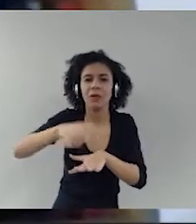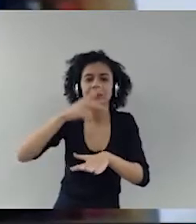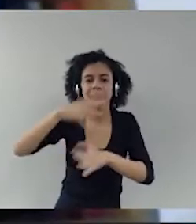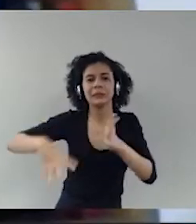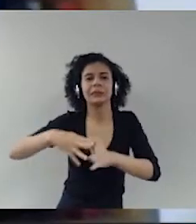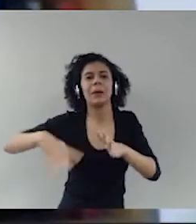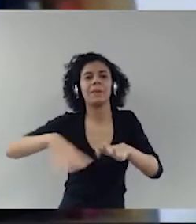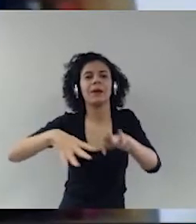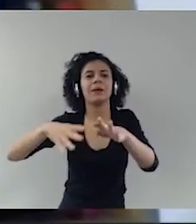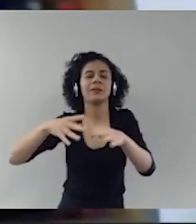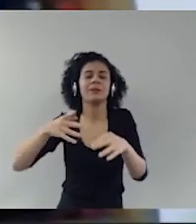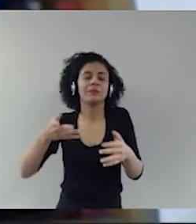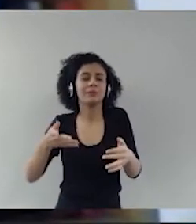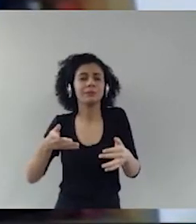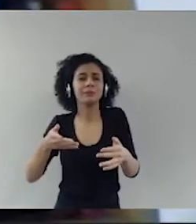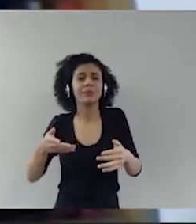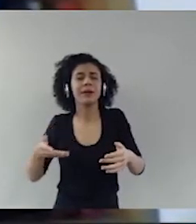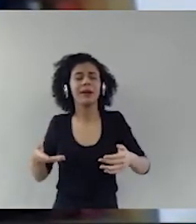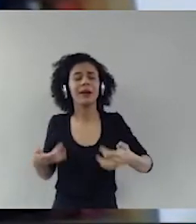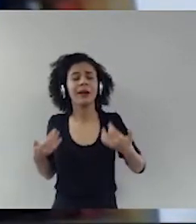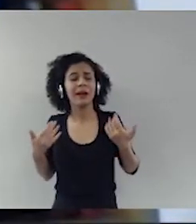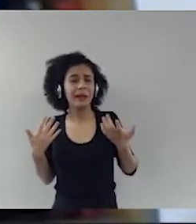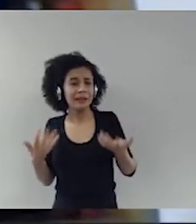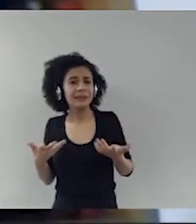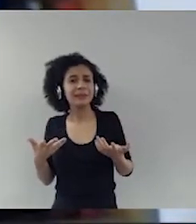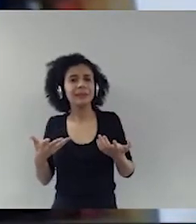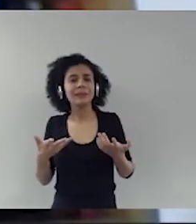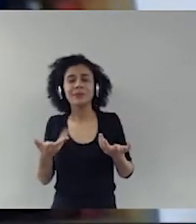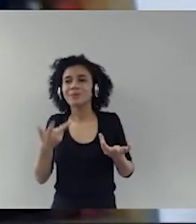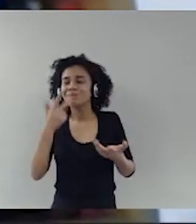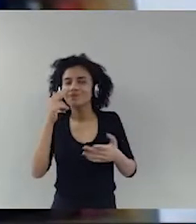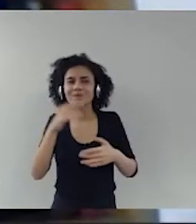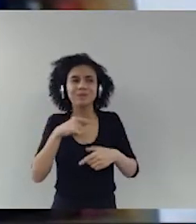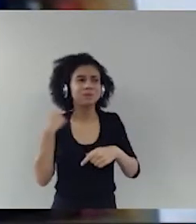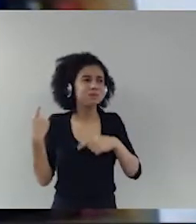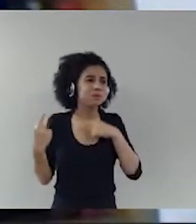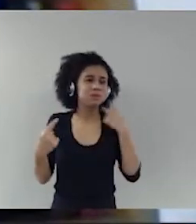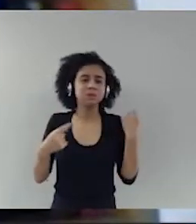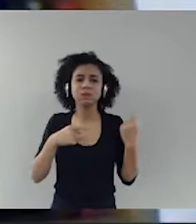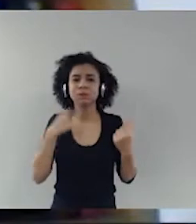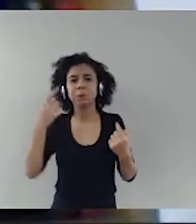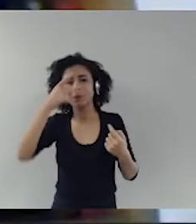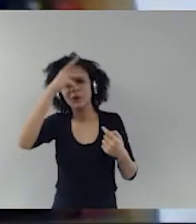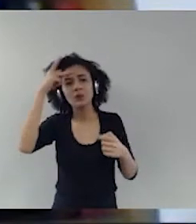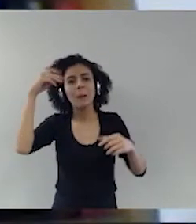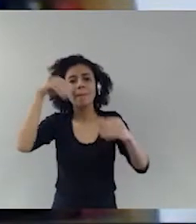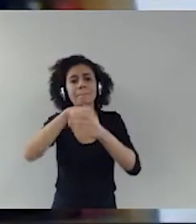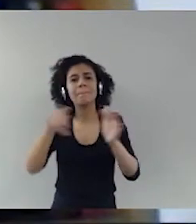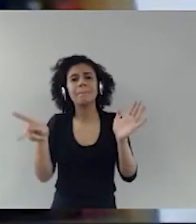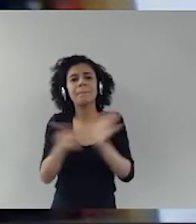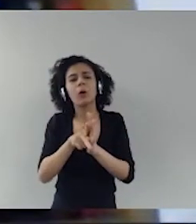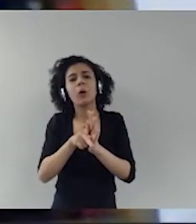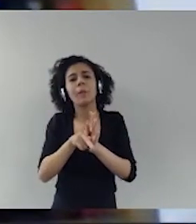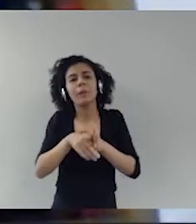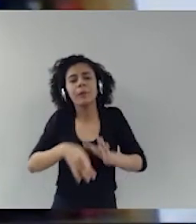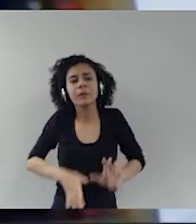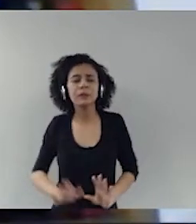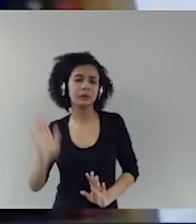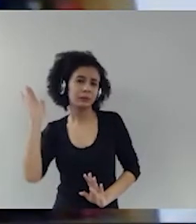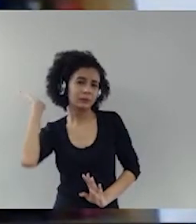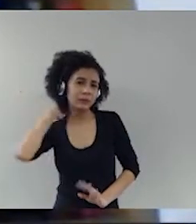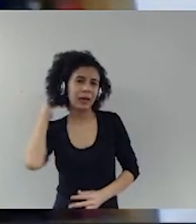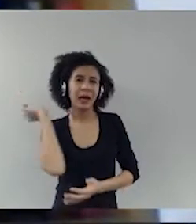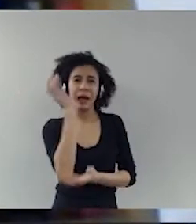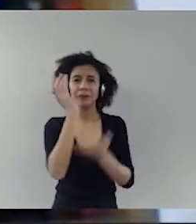aí de uma mortandade dos povos originários aqui na Amazônia, no Centro-Oeste,